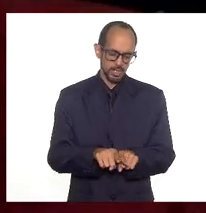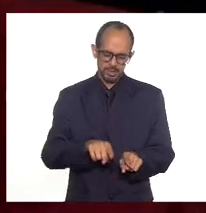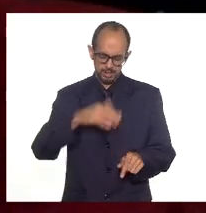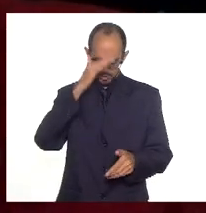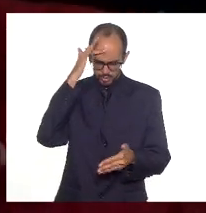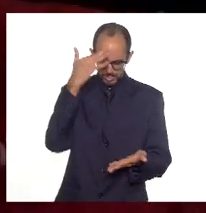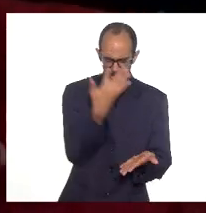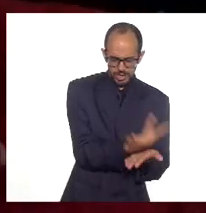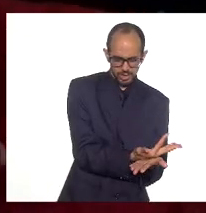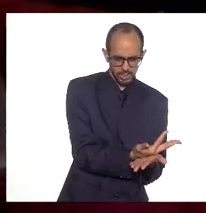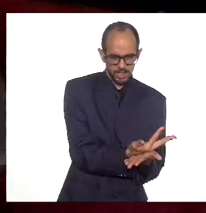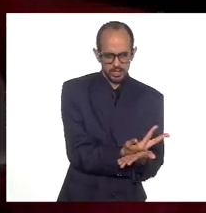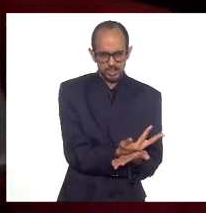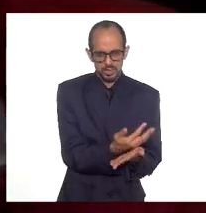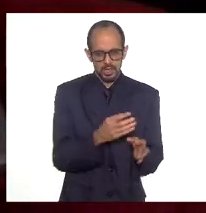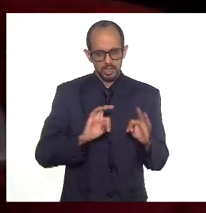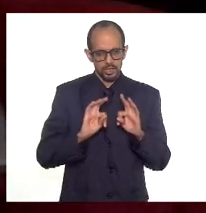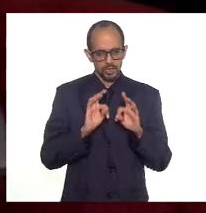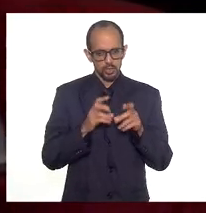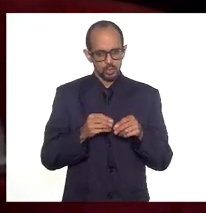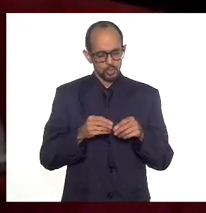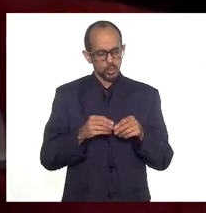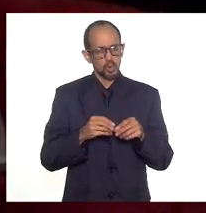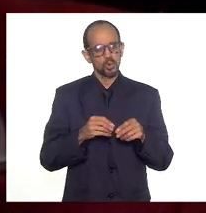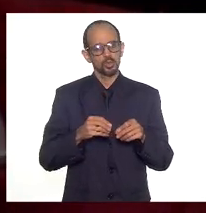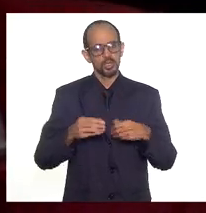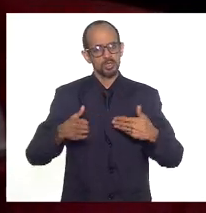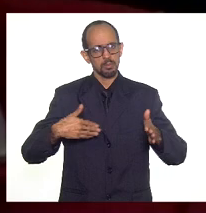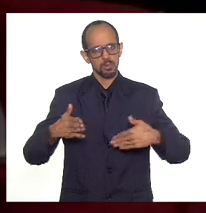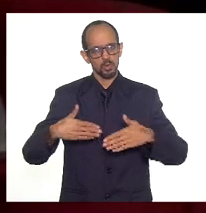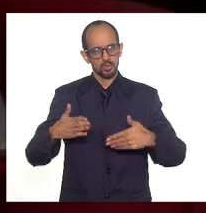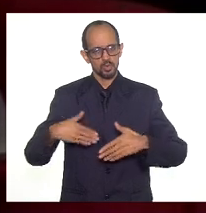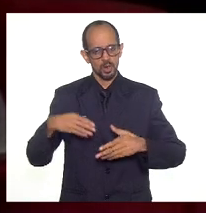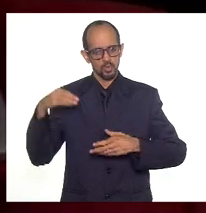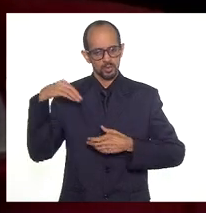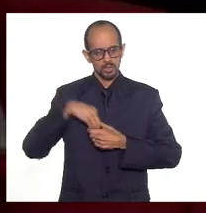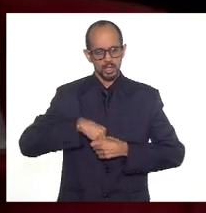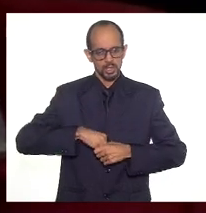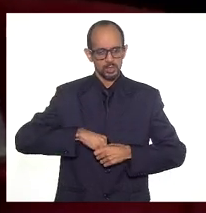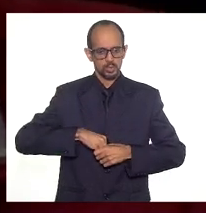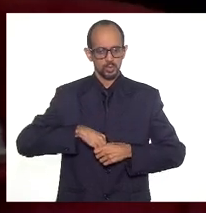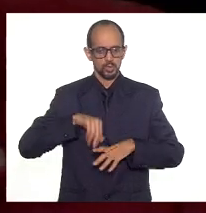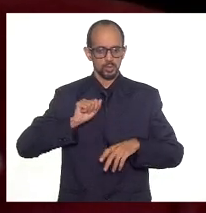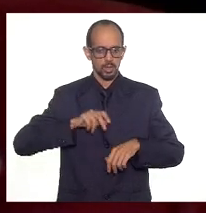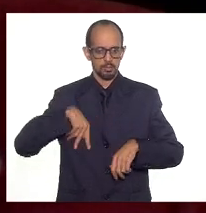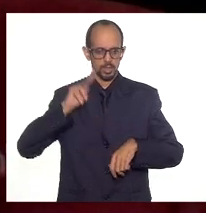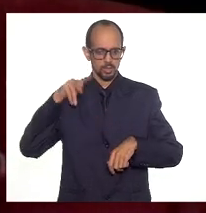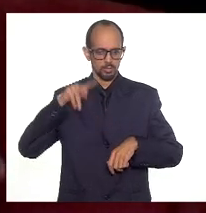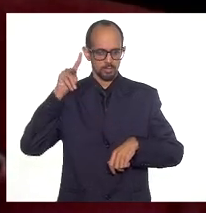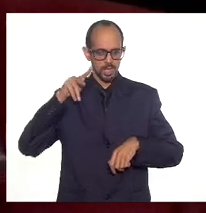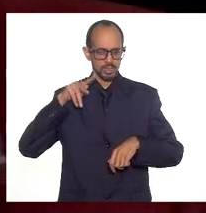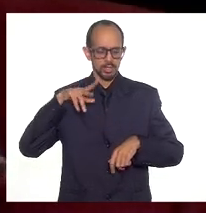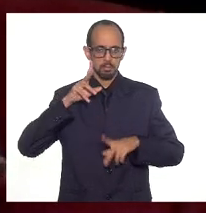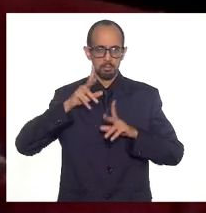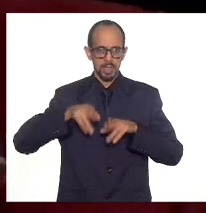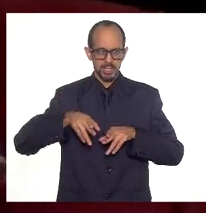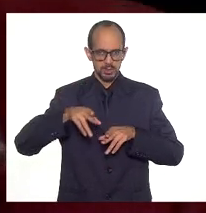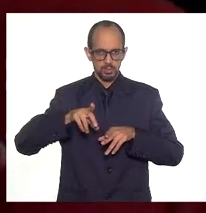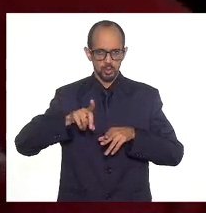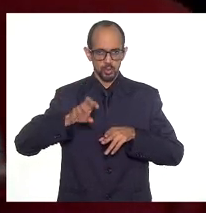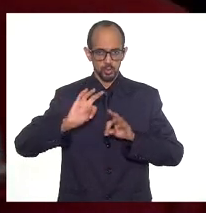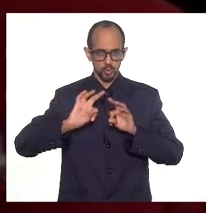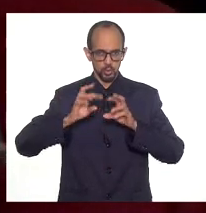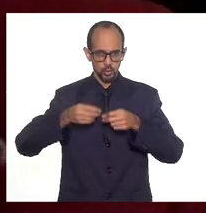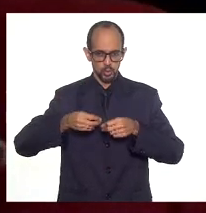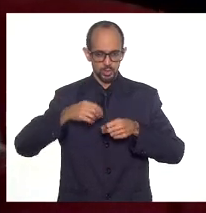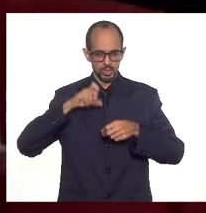do esvaziamento de toda essa cadeia produtiva interna no Brasil, né, mesmo com todas essas dificuldades que nós temos hoje em dia, que